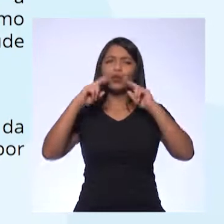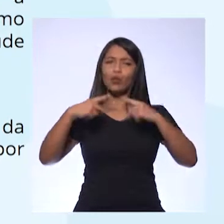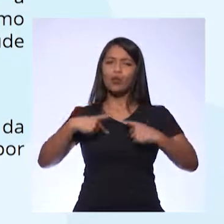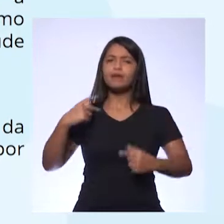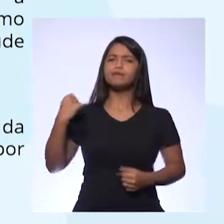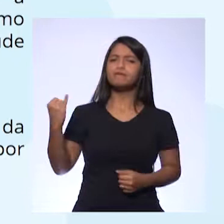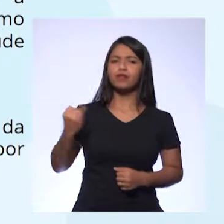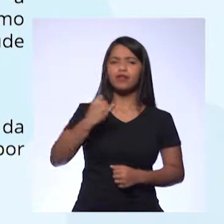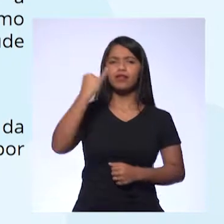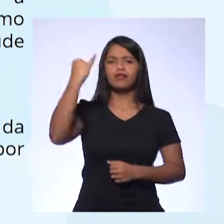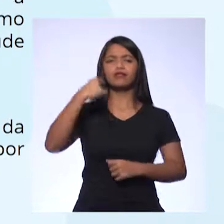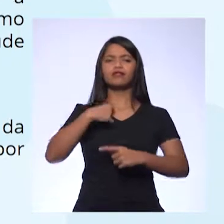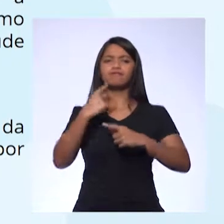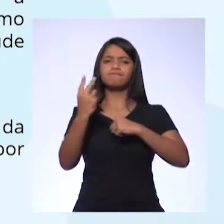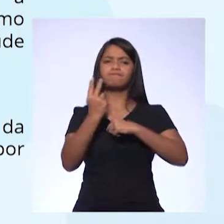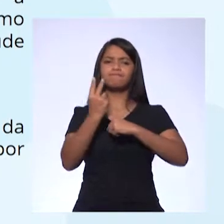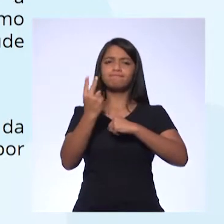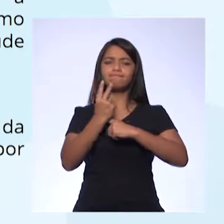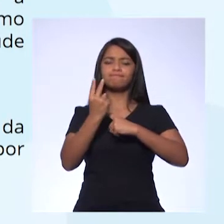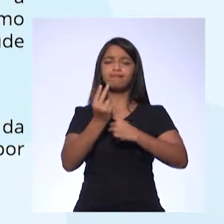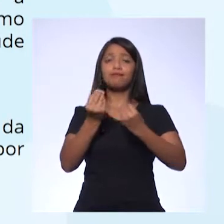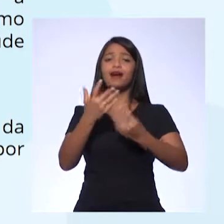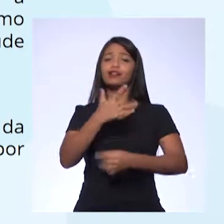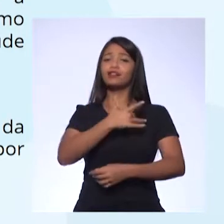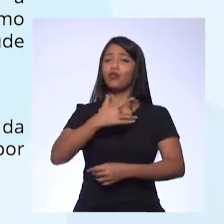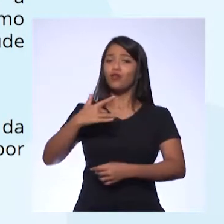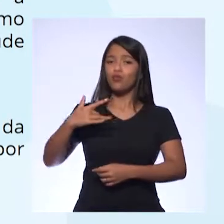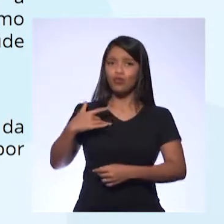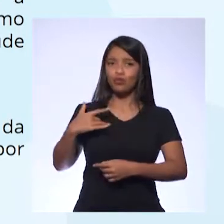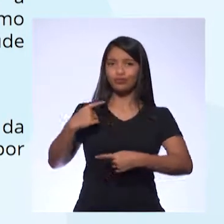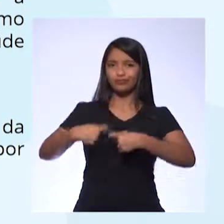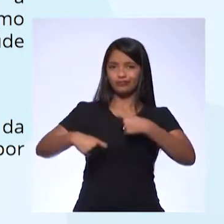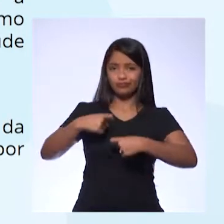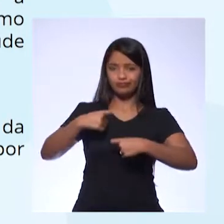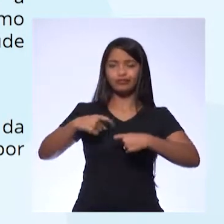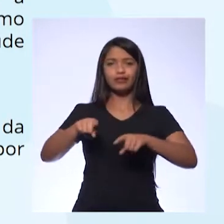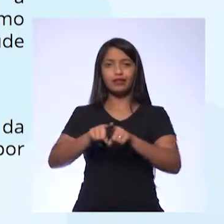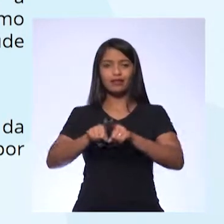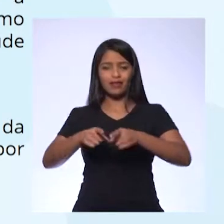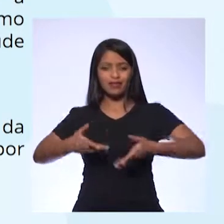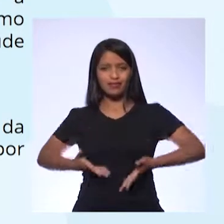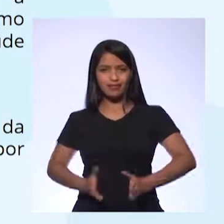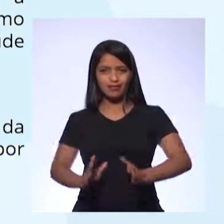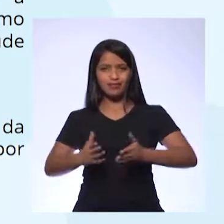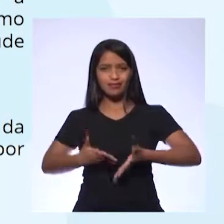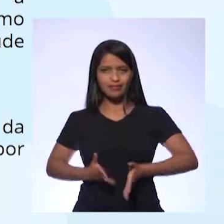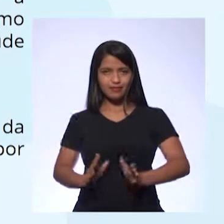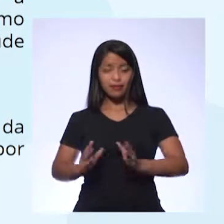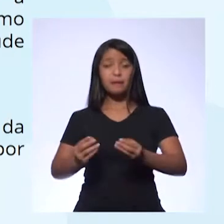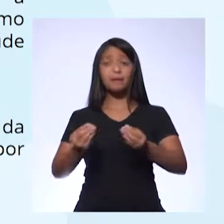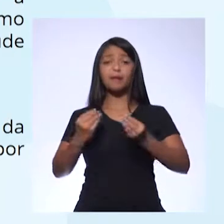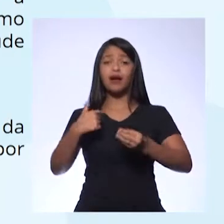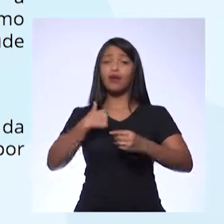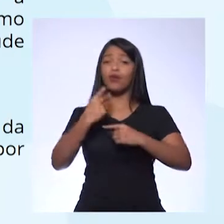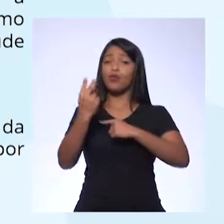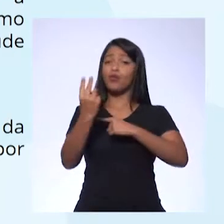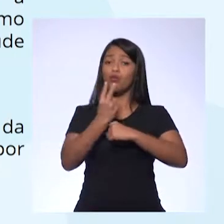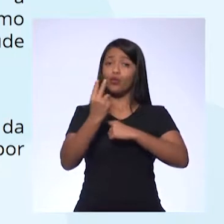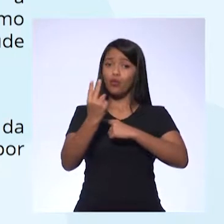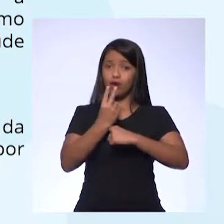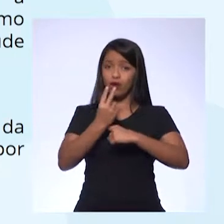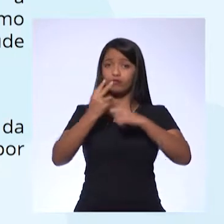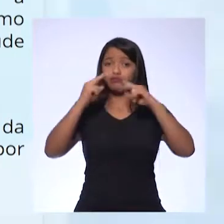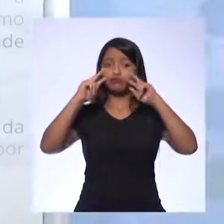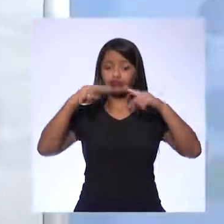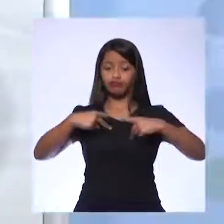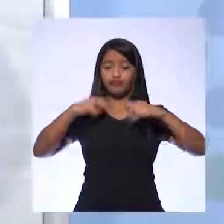contexto da saúde sexual e reprodutiva para identificar e propor atitudes de autocuidado e respeito a si e ao